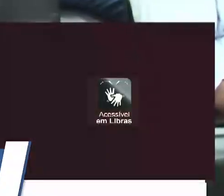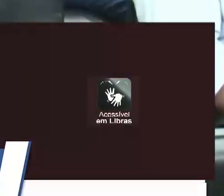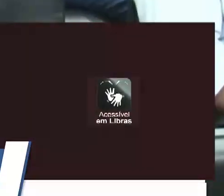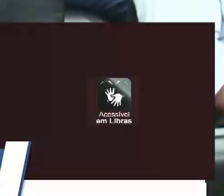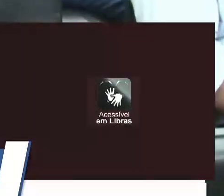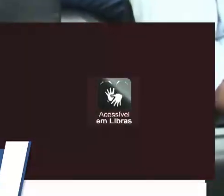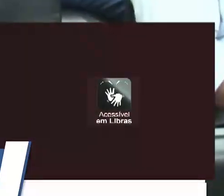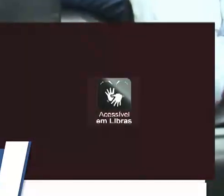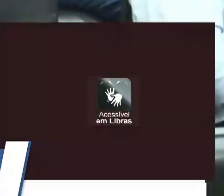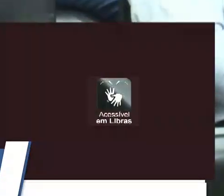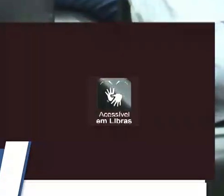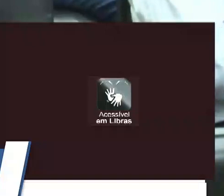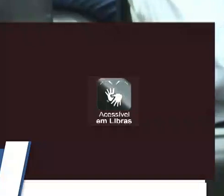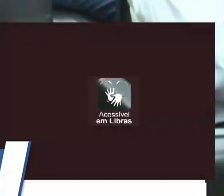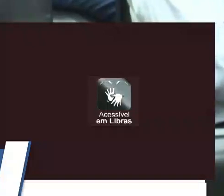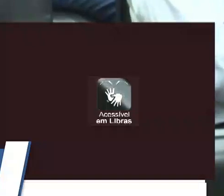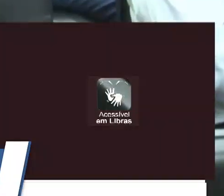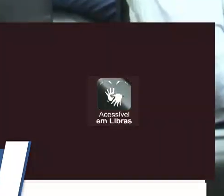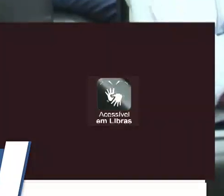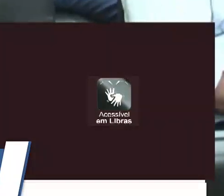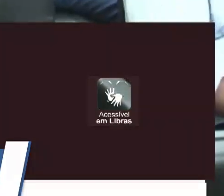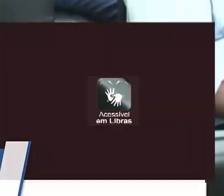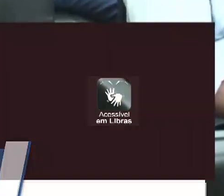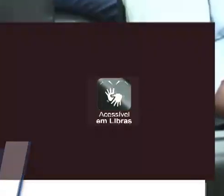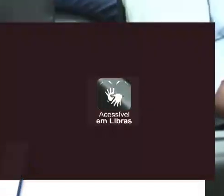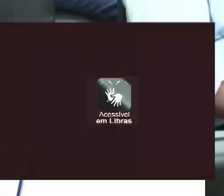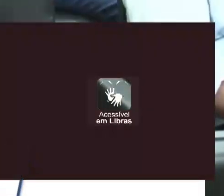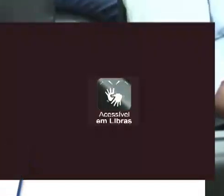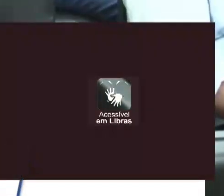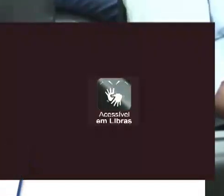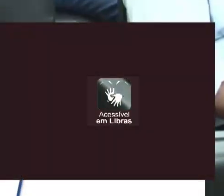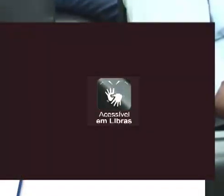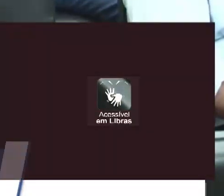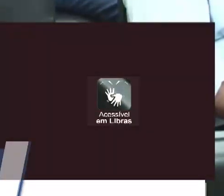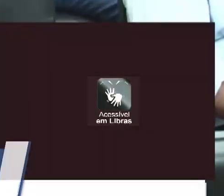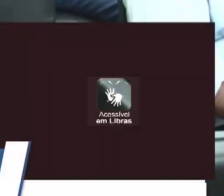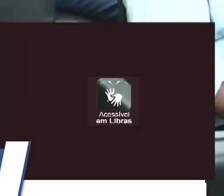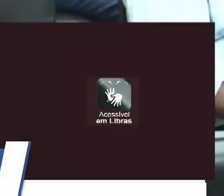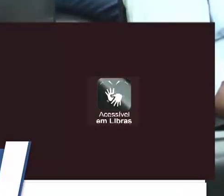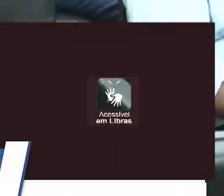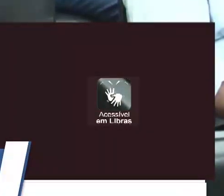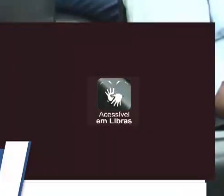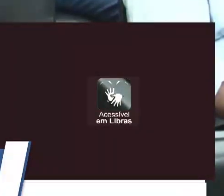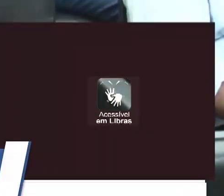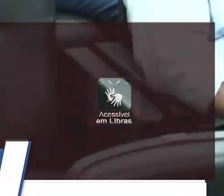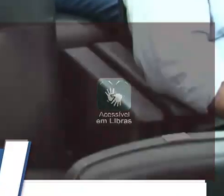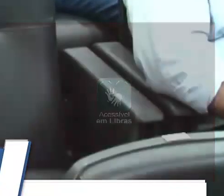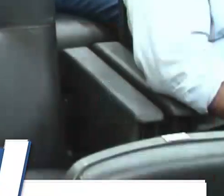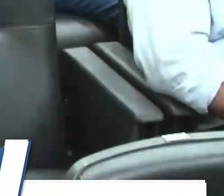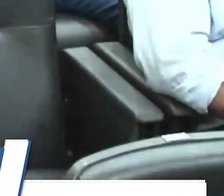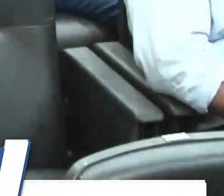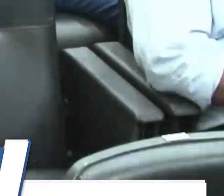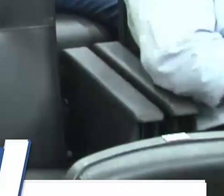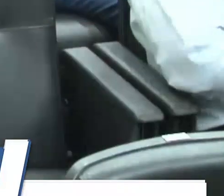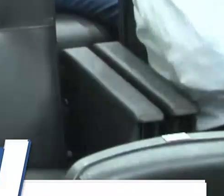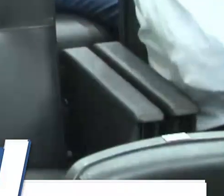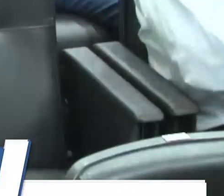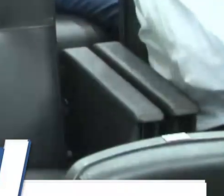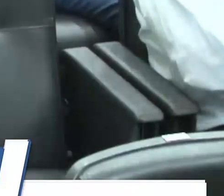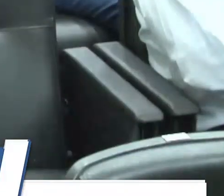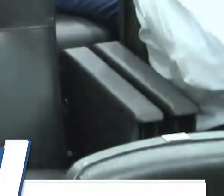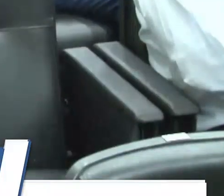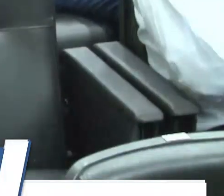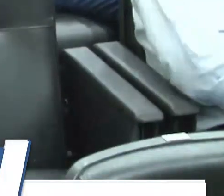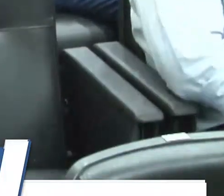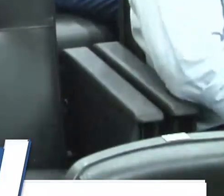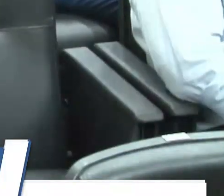Quando diz de andar de ônibus, eu sempre andei de ônibus, desde quando eu trabalhei na indústria de